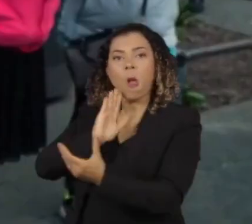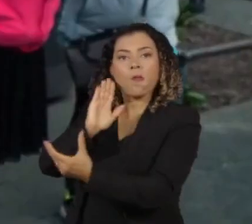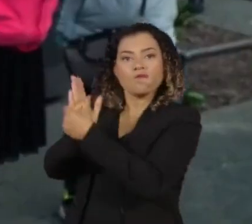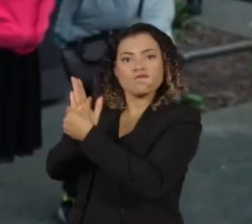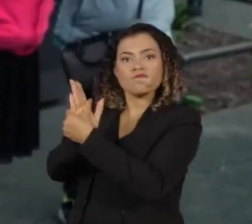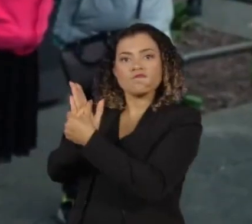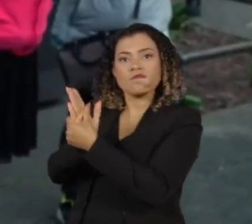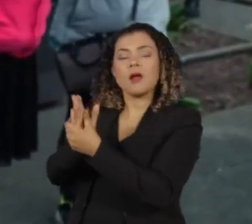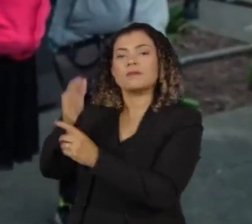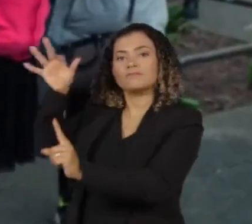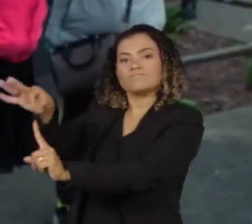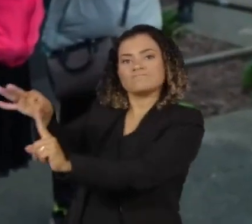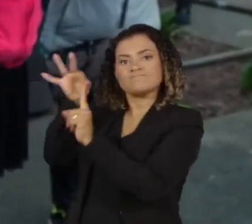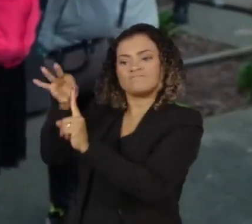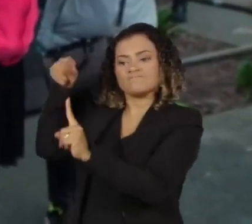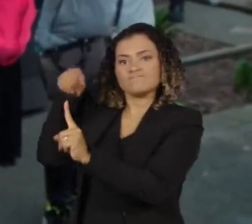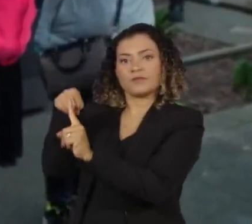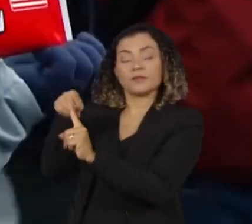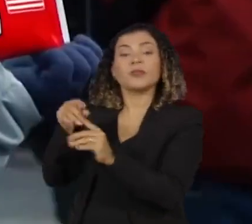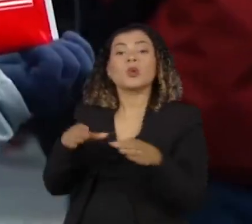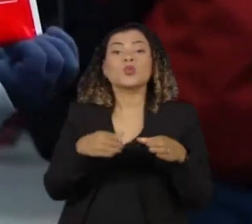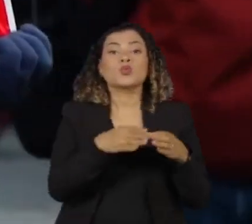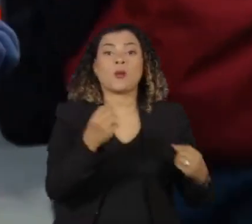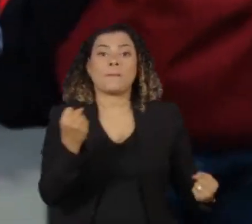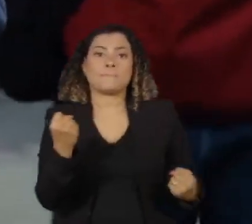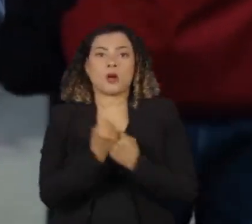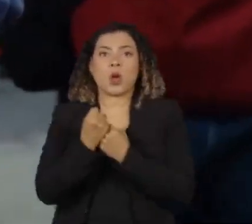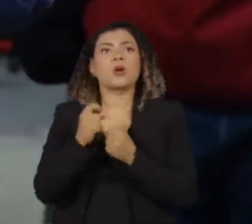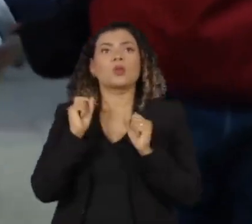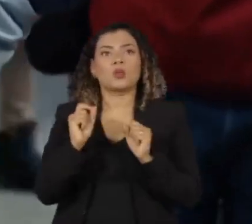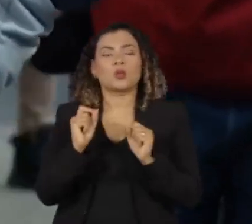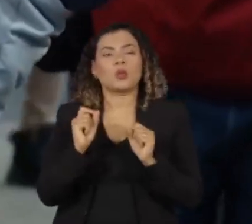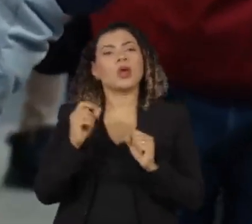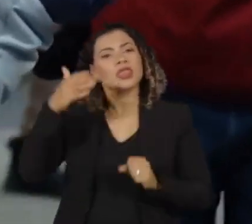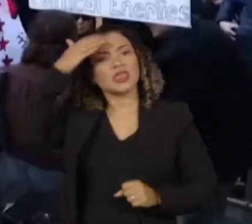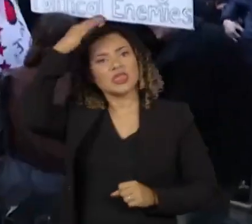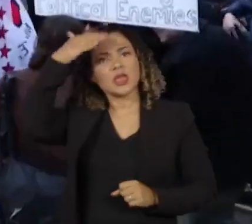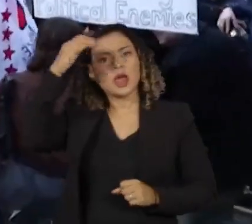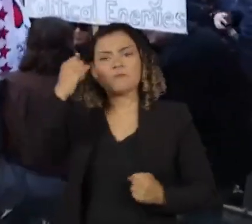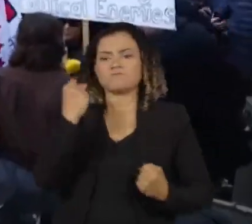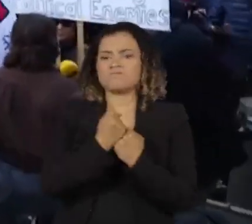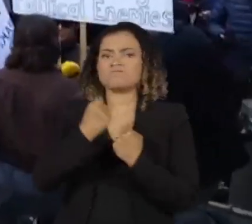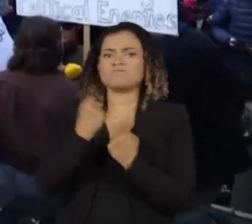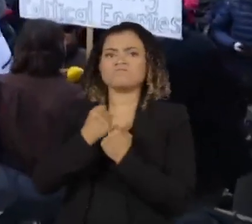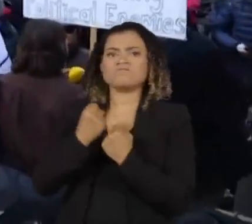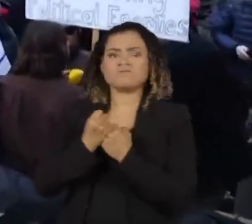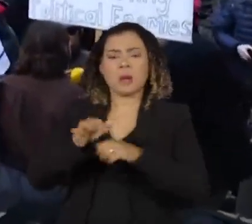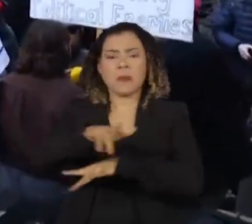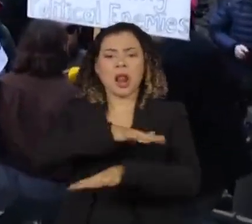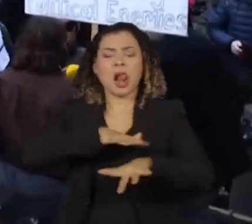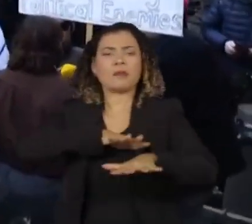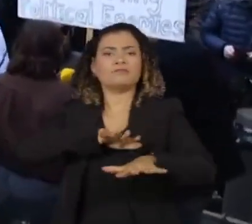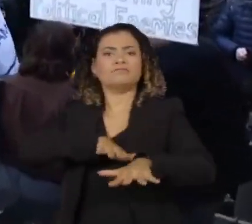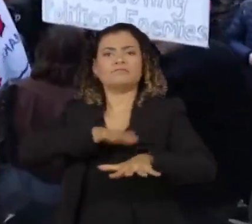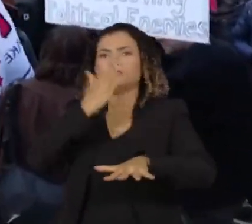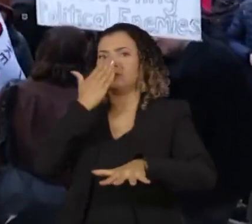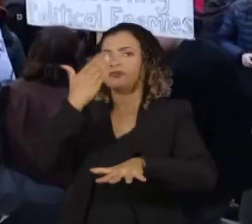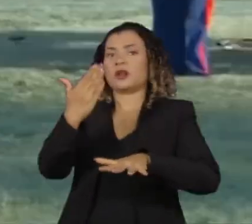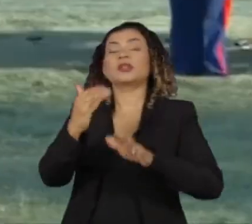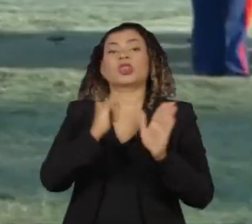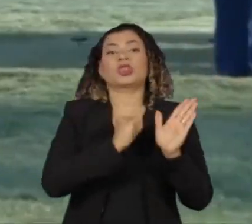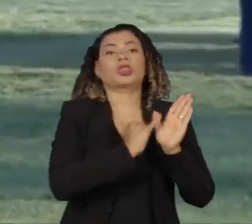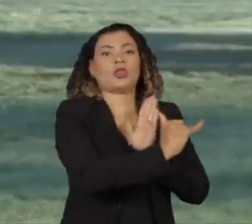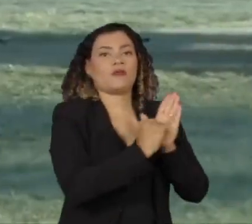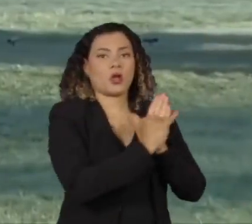criminalmente. Um grupo de apoiadores atendeu ao pedido de Donald Trump e se reuniu em frente à corte em Nova